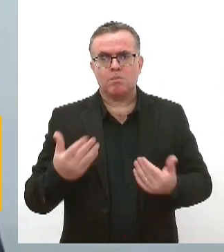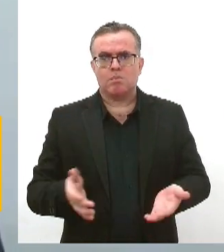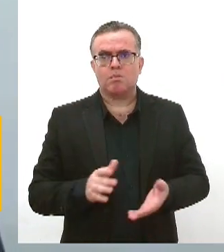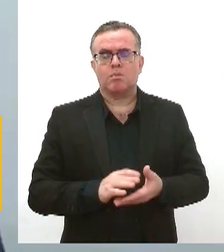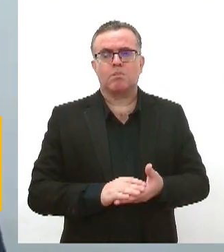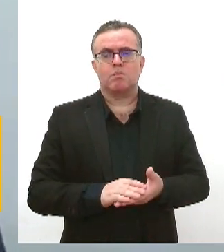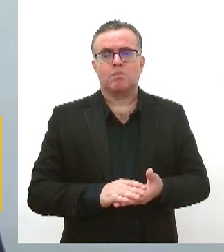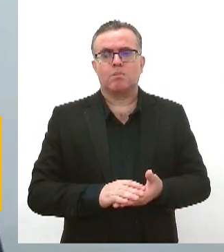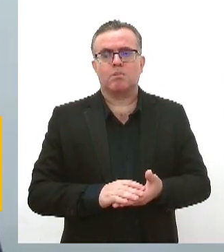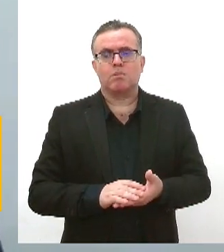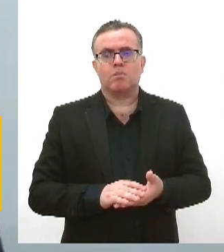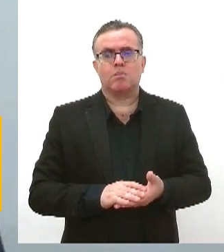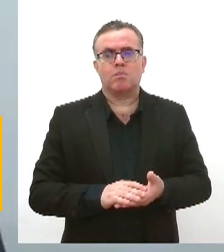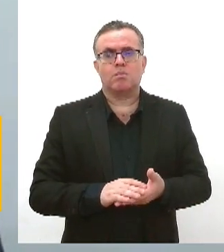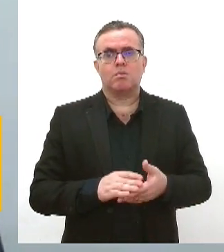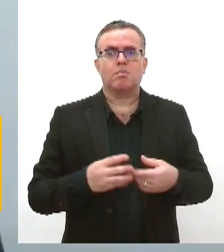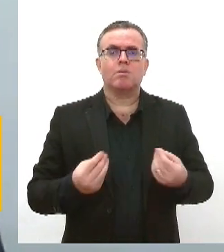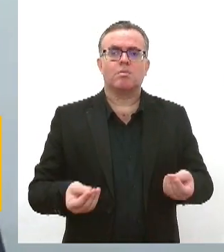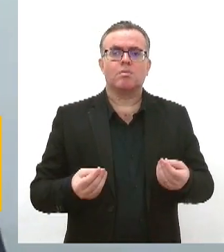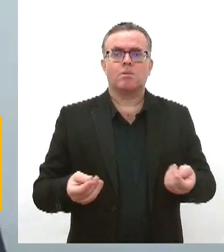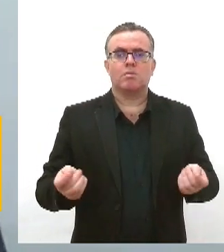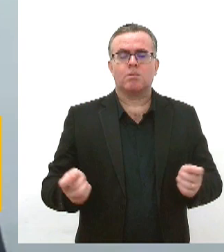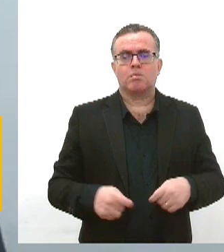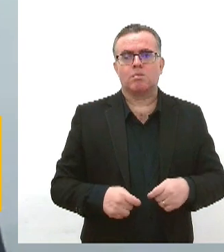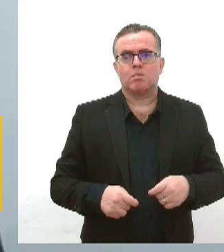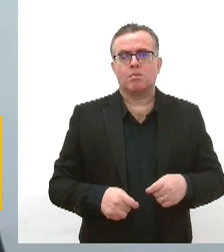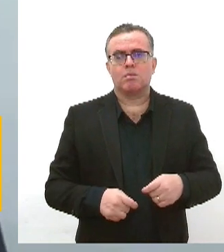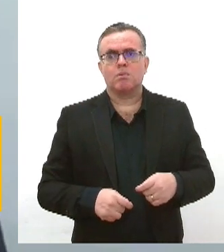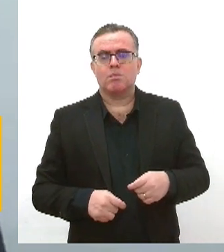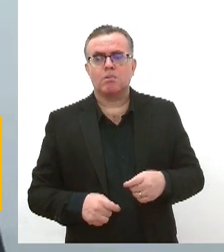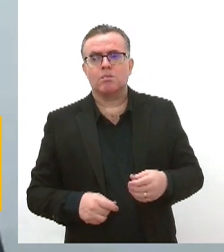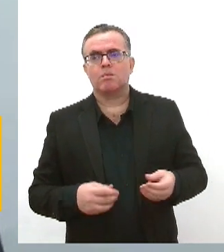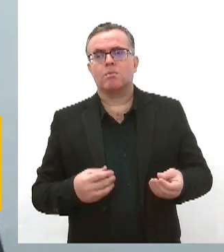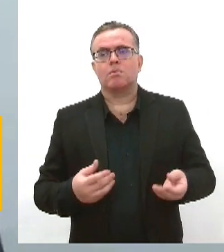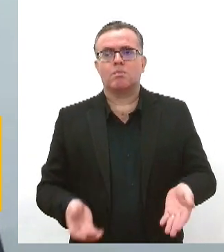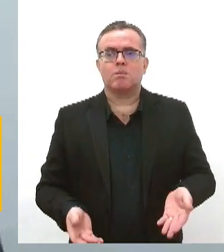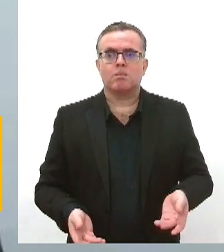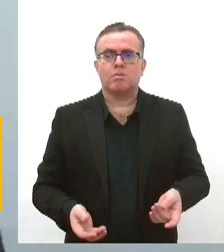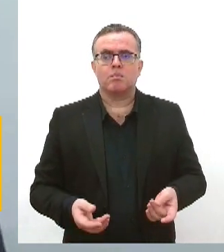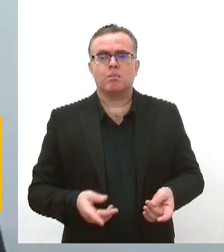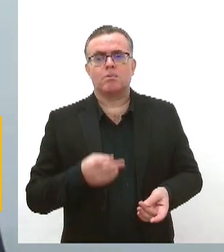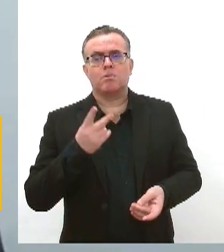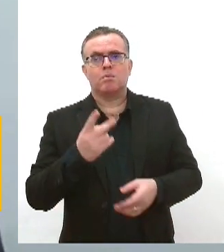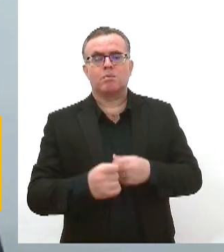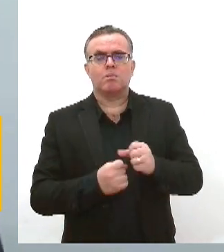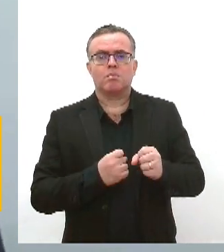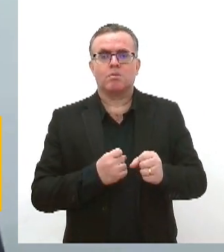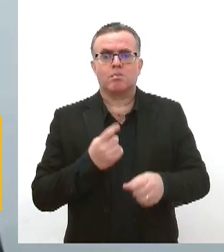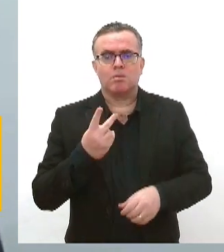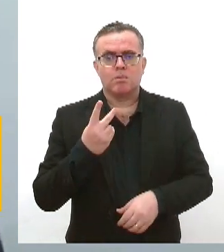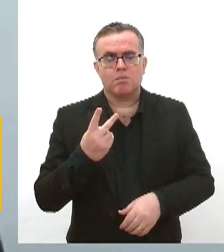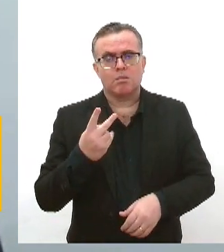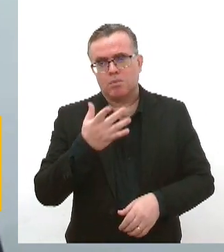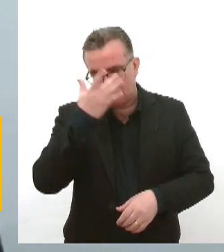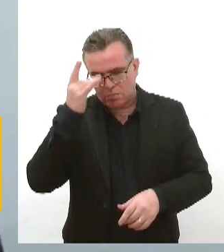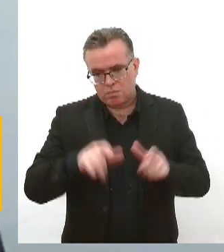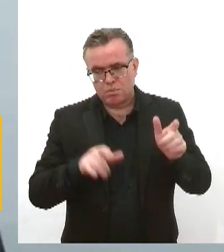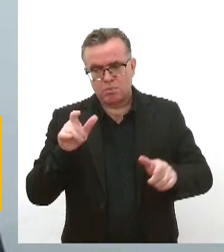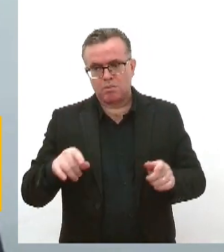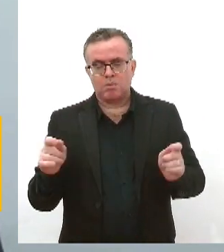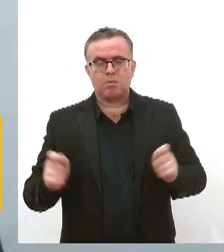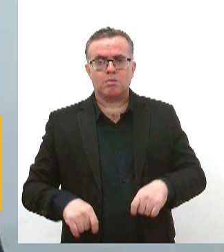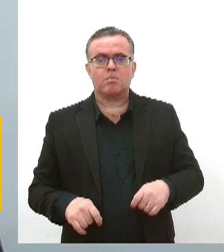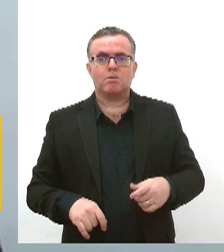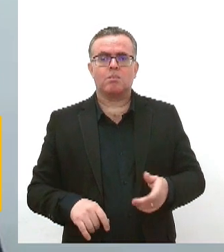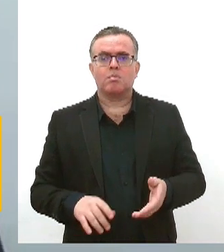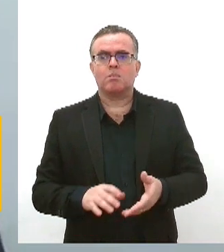temos membros em 6 comissões e temos 2 participantes na diretoria da UNALI, que é o